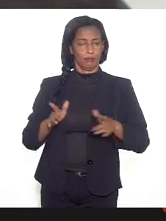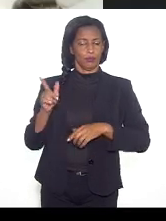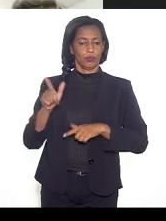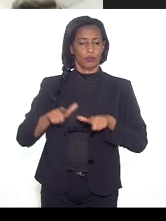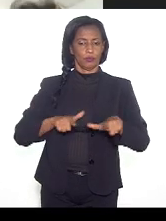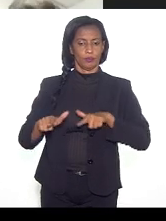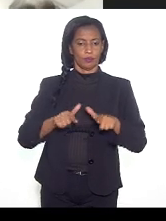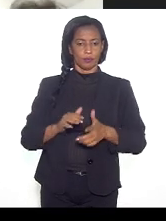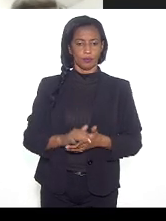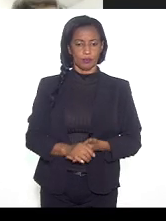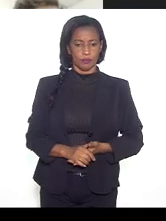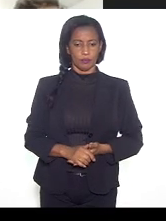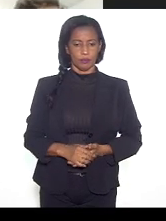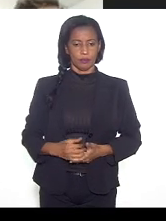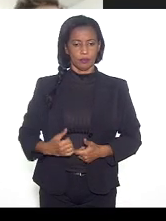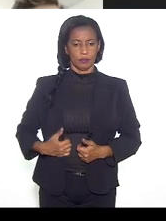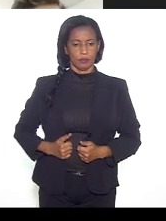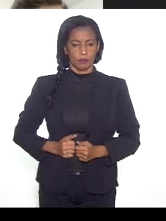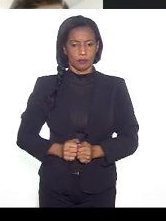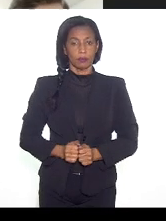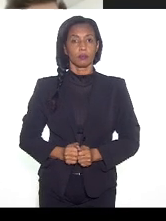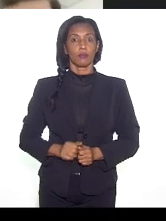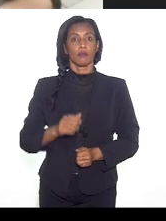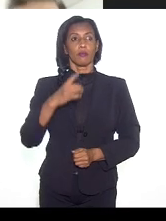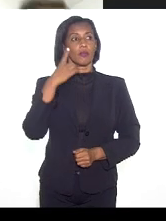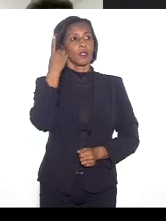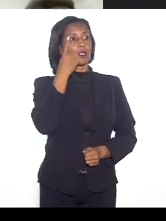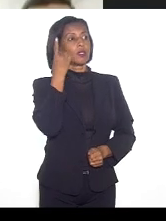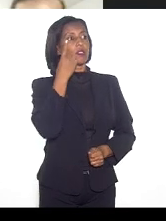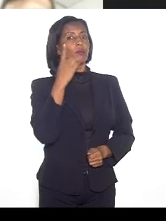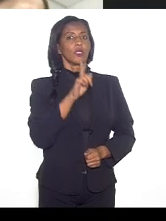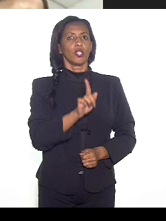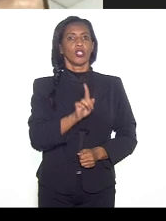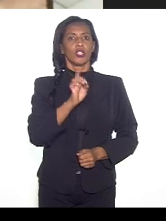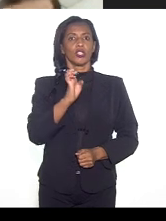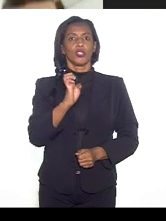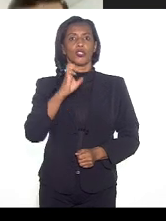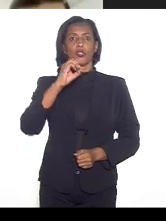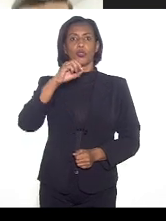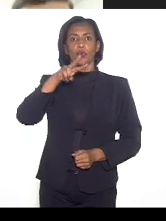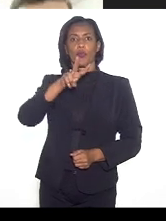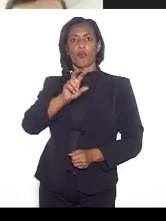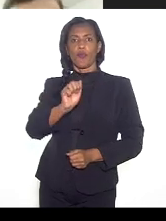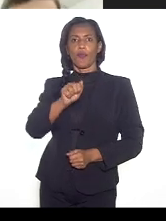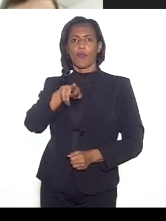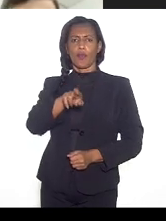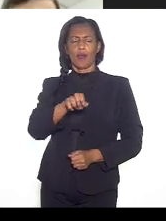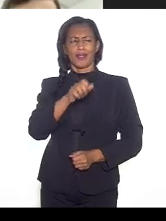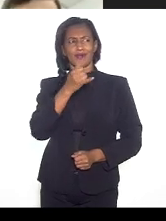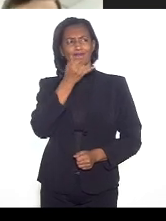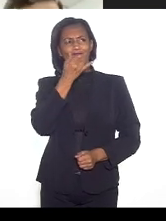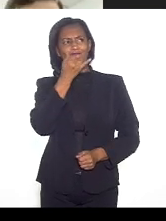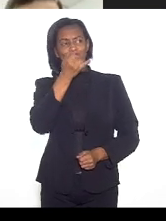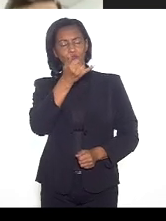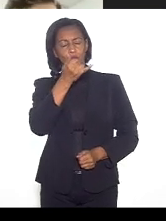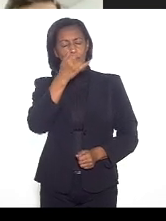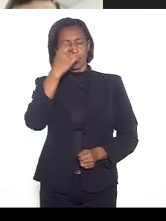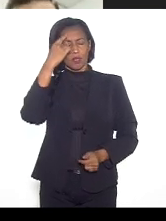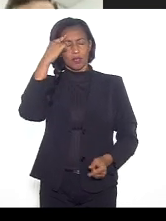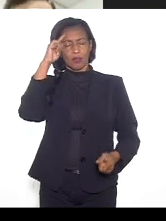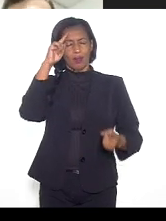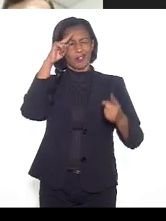Presidente. Pois não, para o deputado Giovanni Ratinho. Desculpa quebrar sua linha de... Pois não, deputado